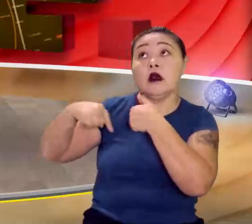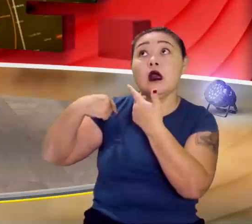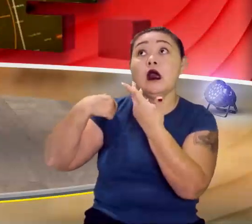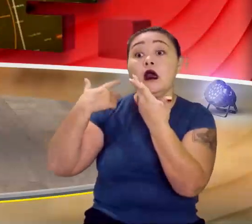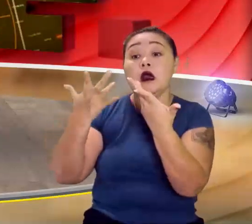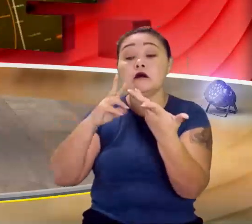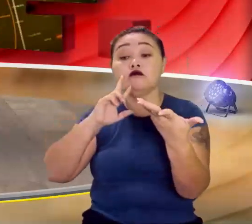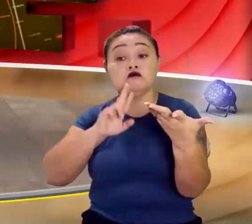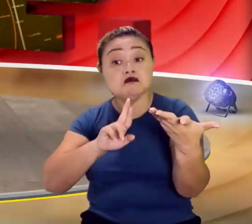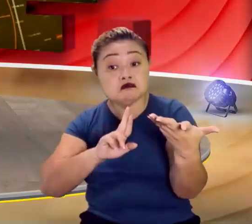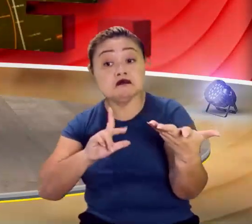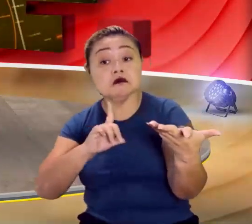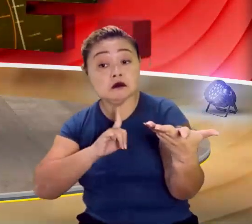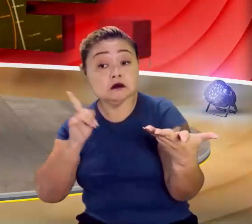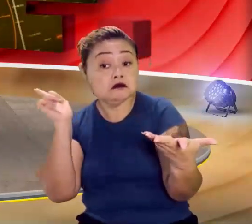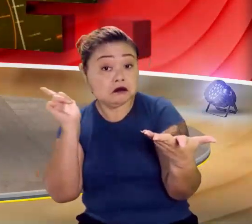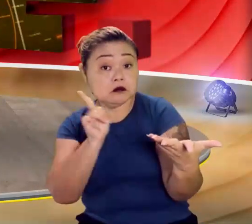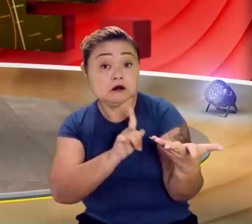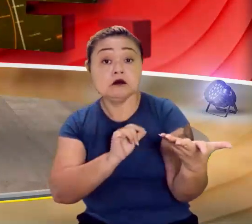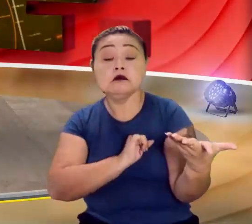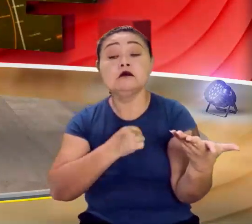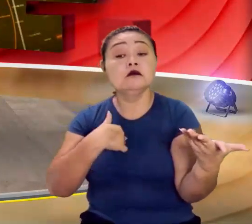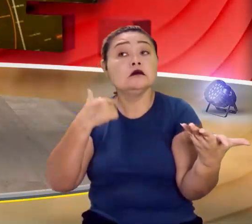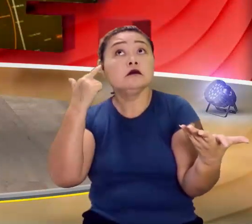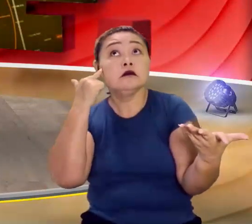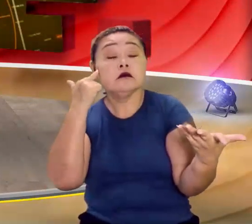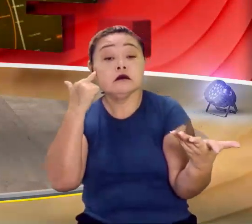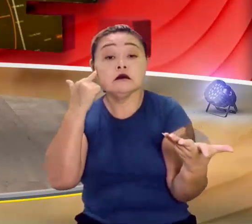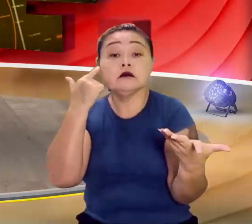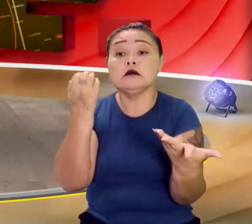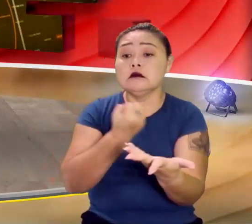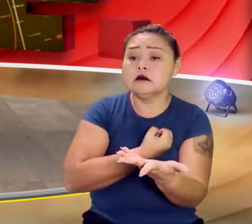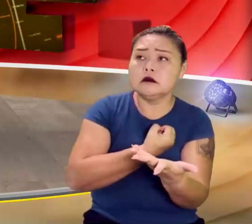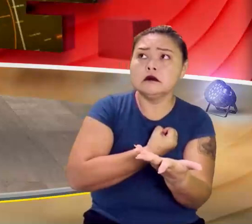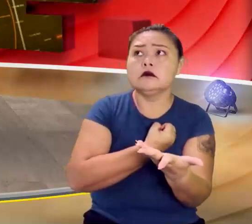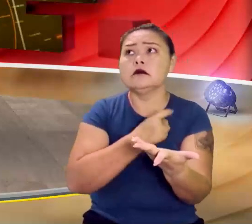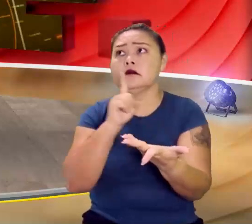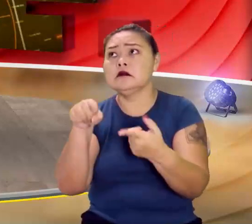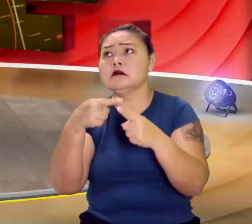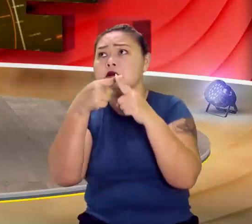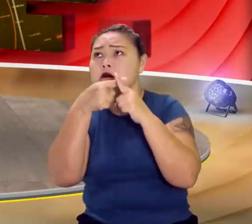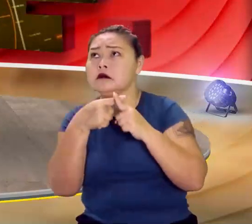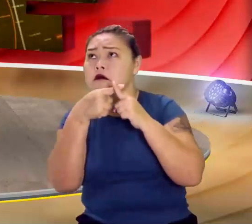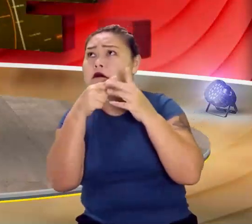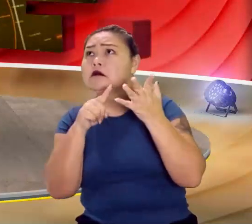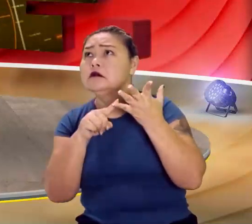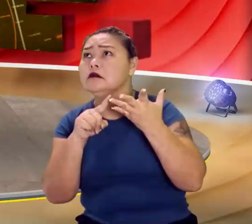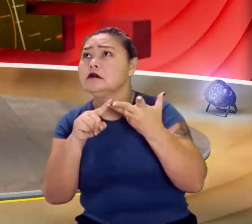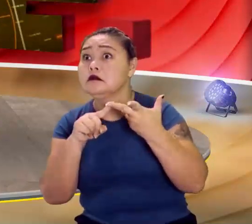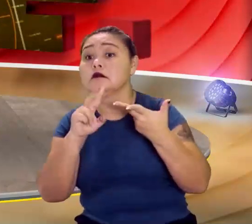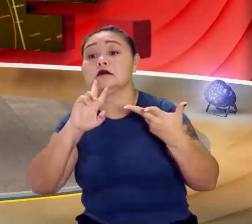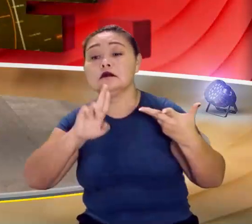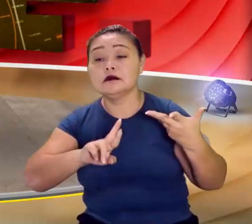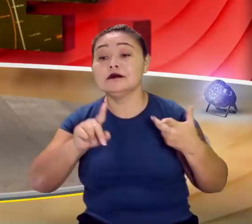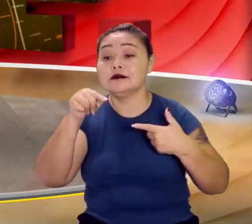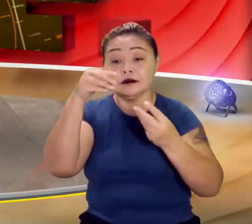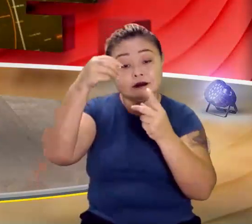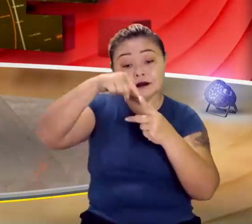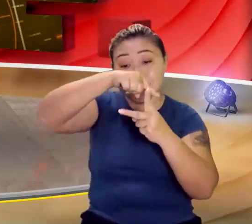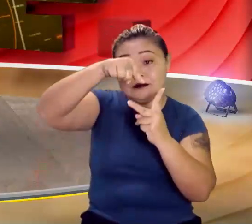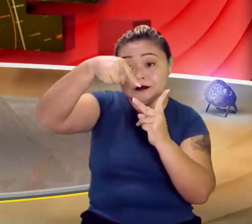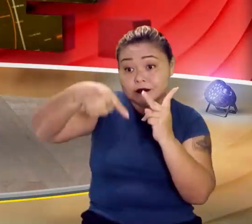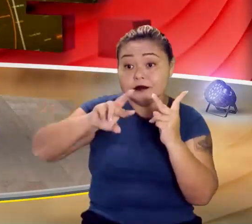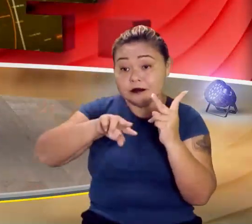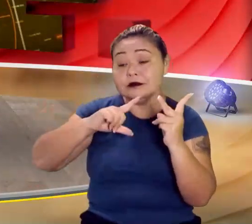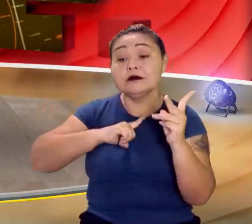você chega no resultado. Então, você pode ir pensando, né? Que número é esse que, multiplicando tantas vezes, dá o resultado que está lá dentro. Isso.